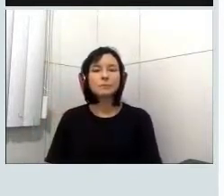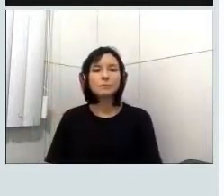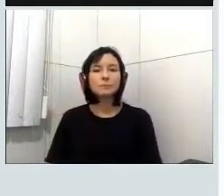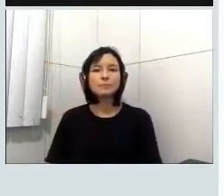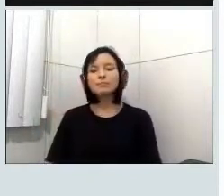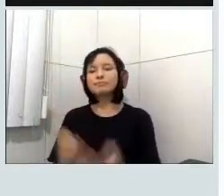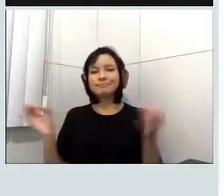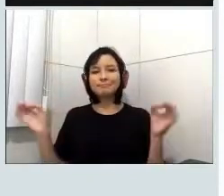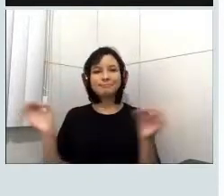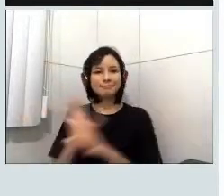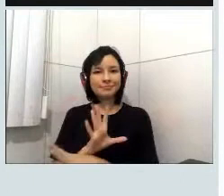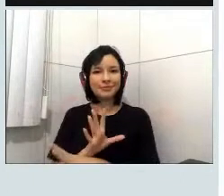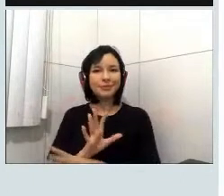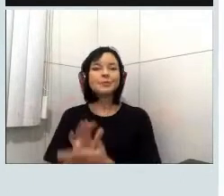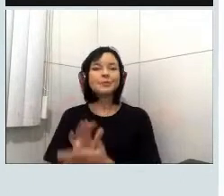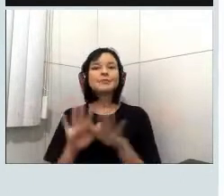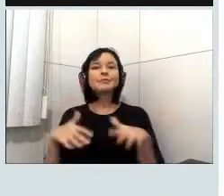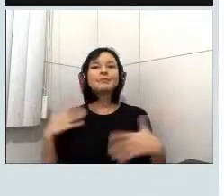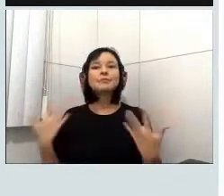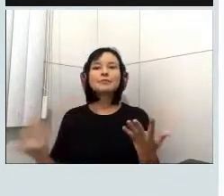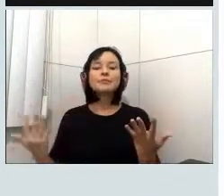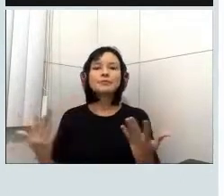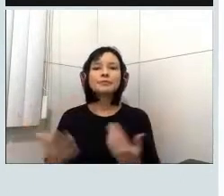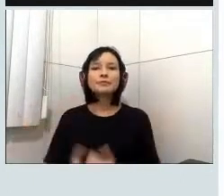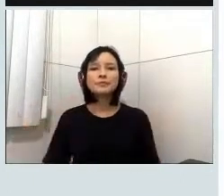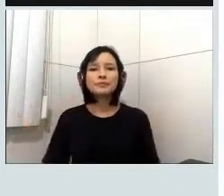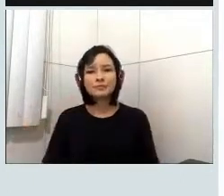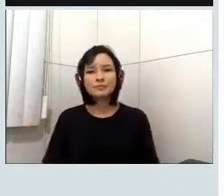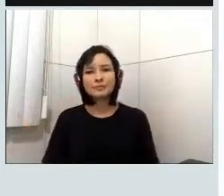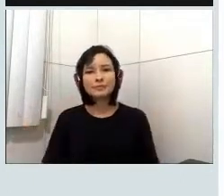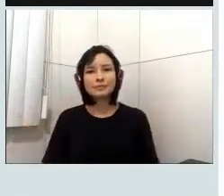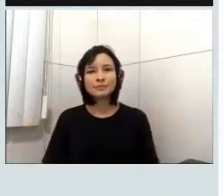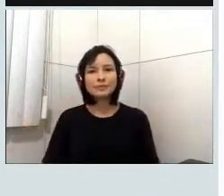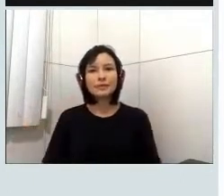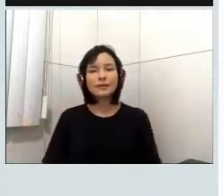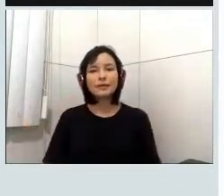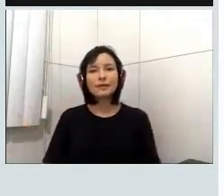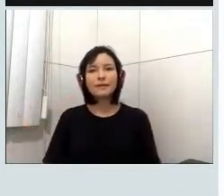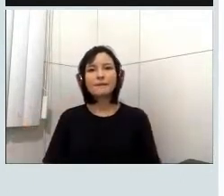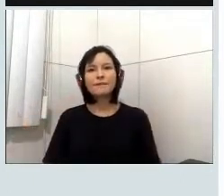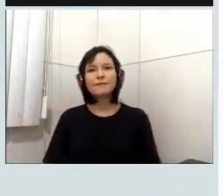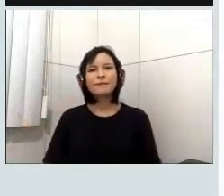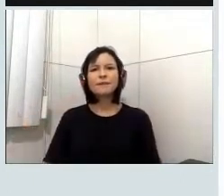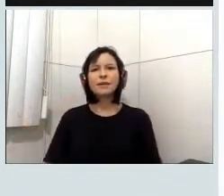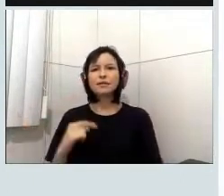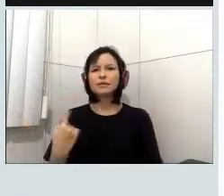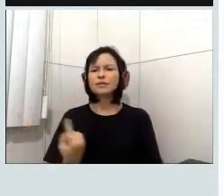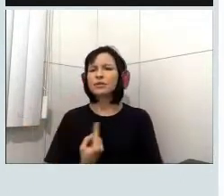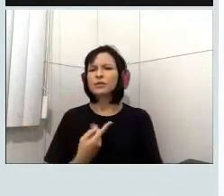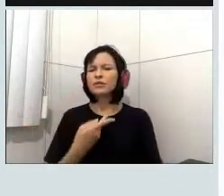Pronto. É, E quando estamos falando em pontos